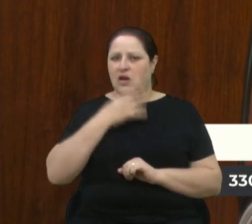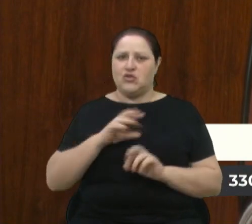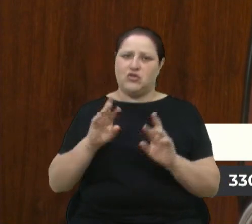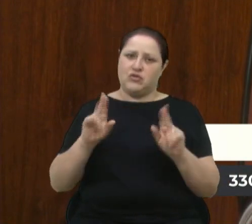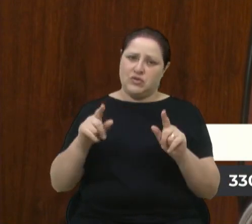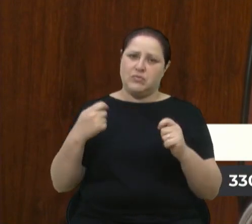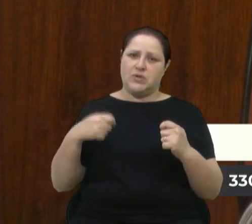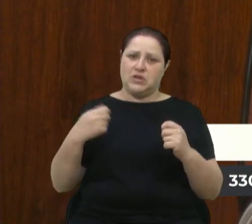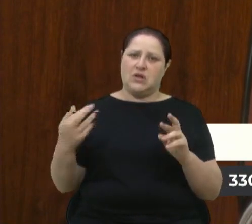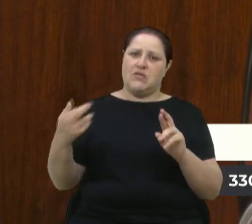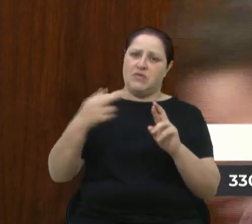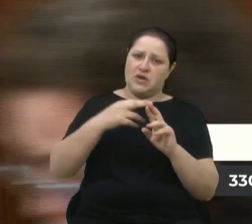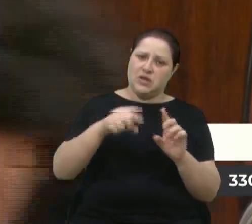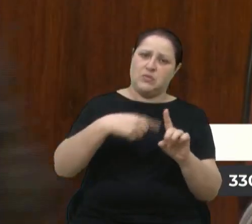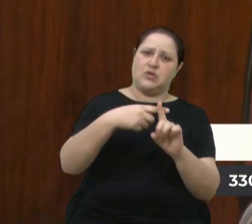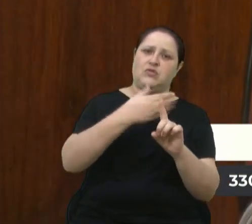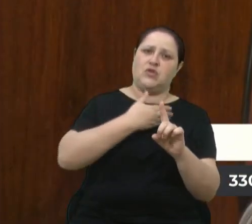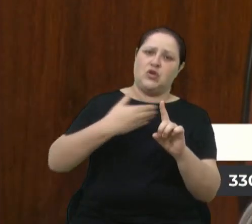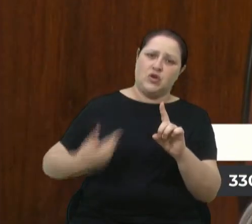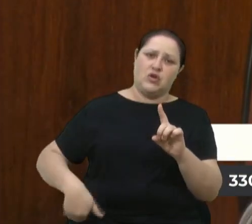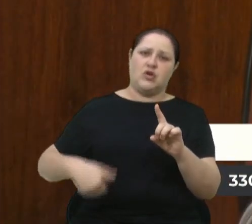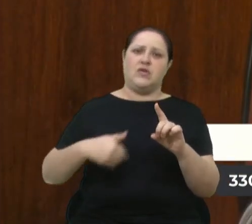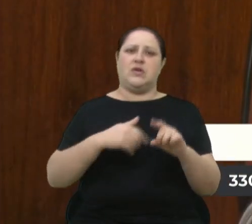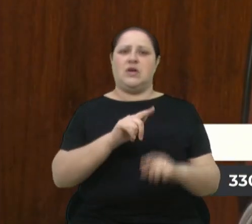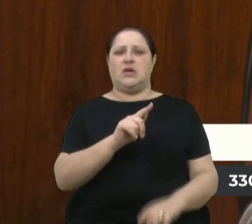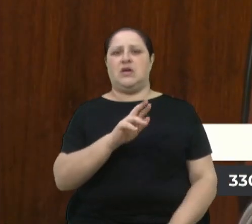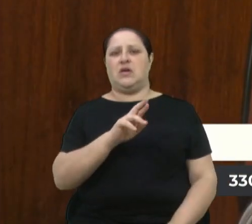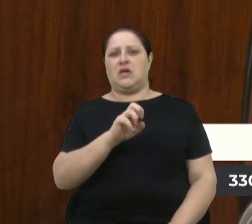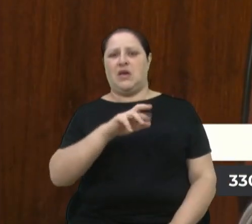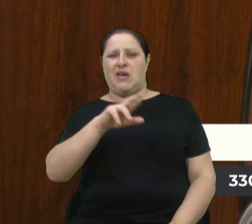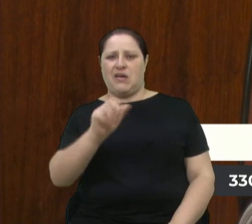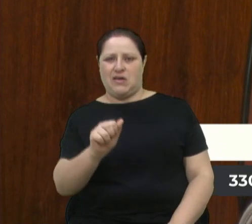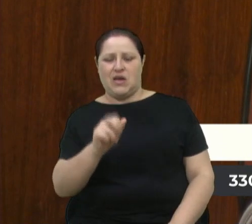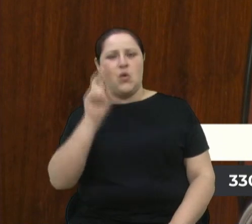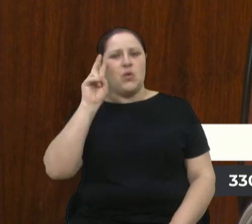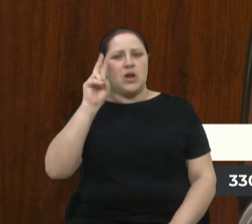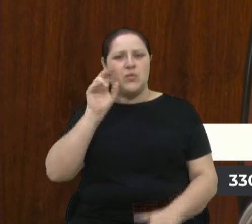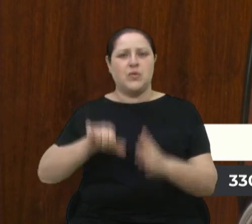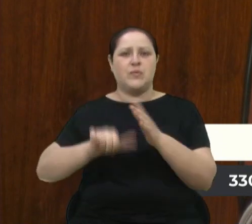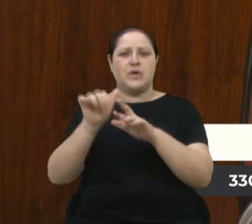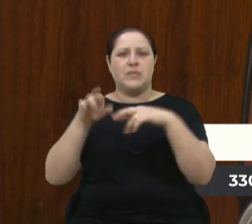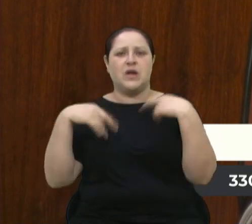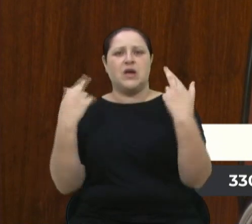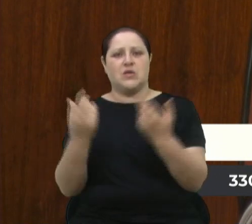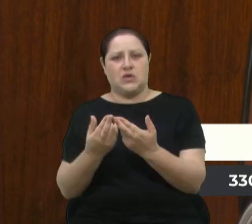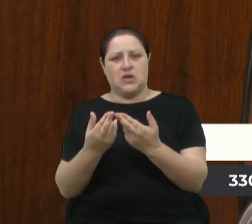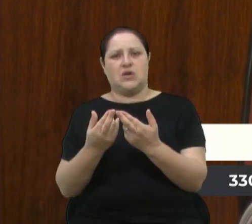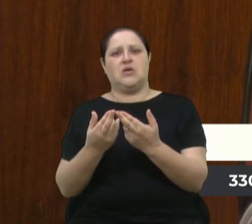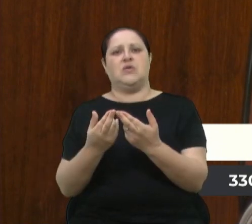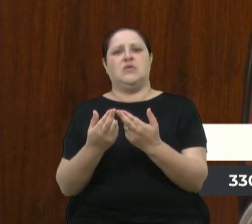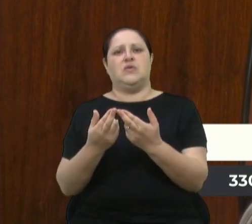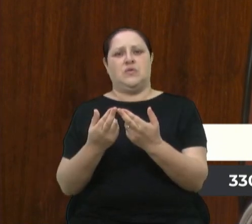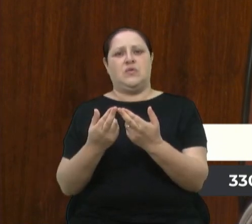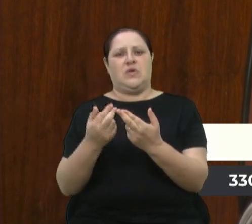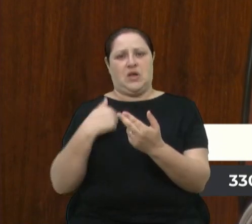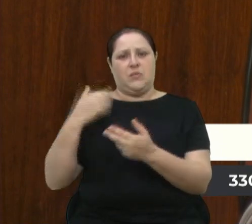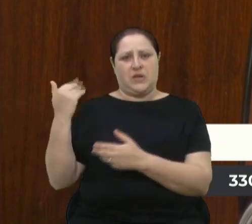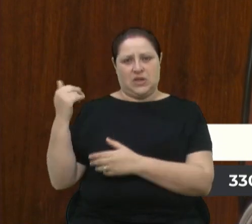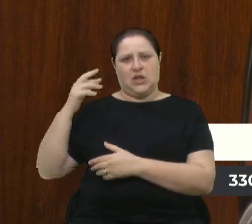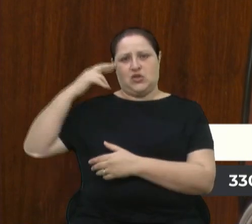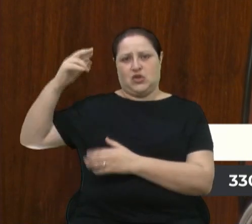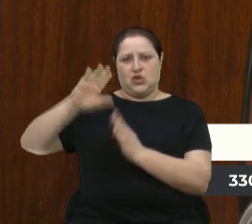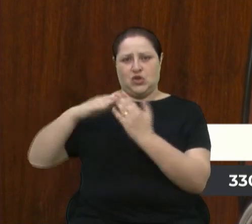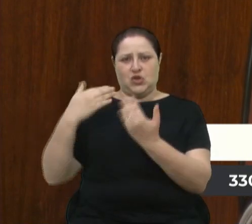uma referência positiva ao governo Guerra, porque eu lembro da primeira reunião, enquanto estava na